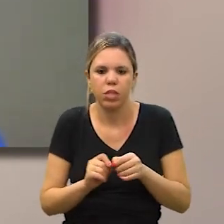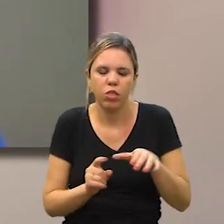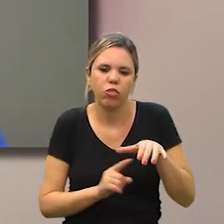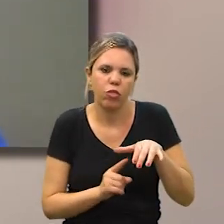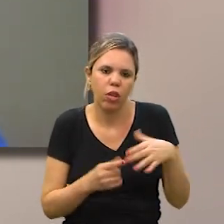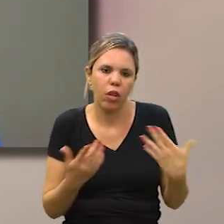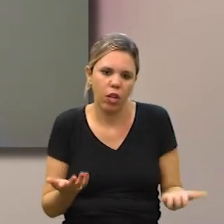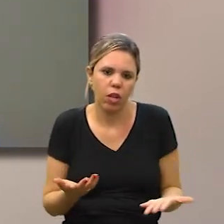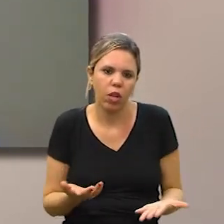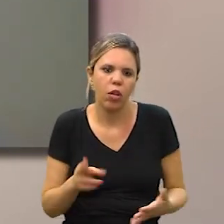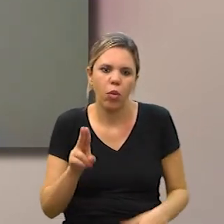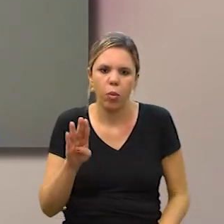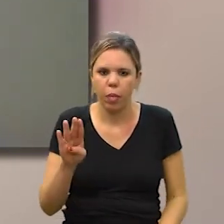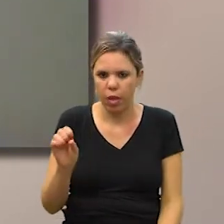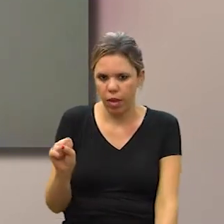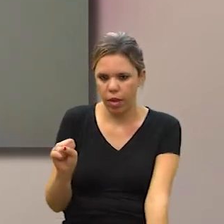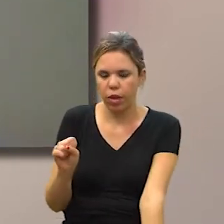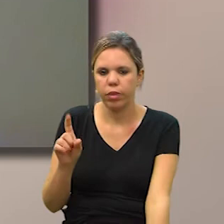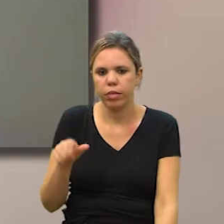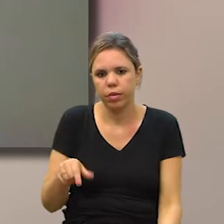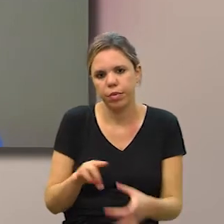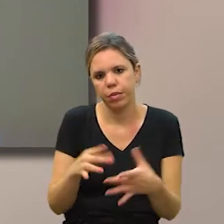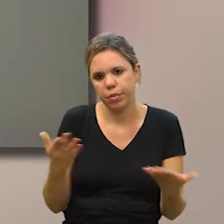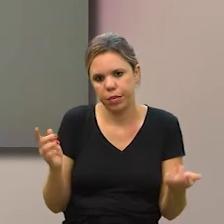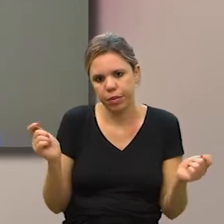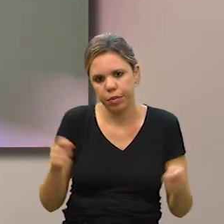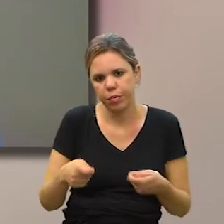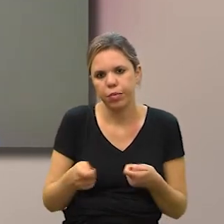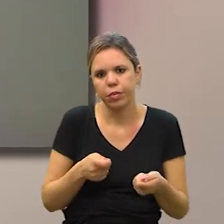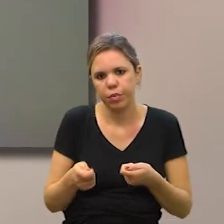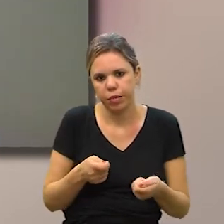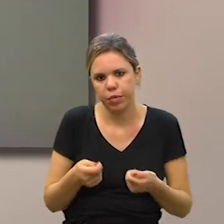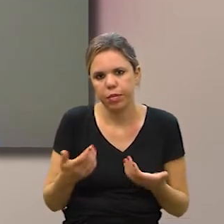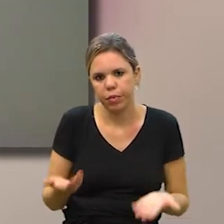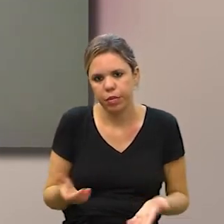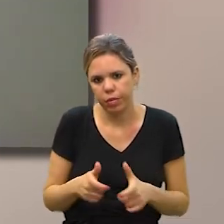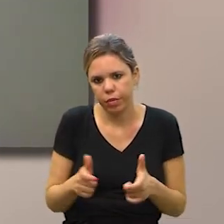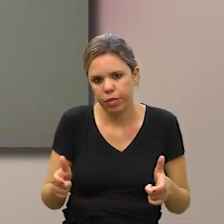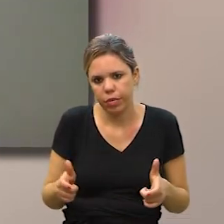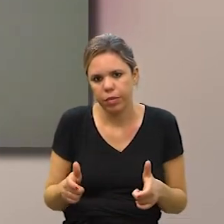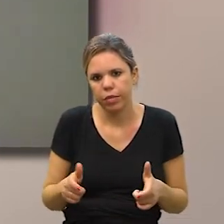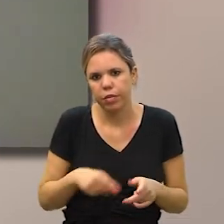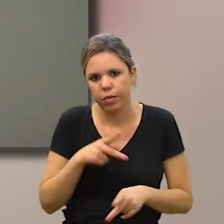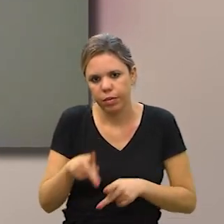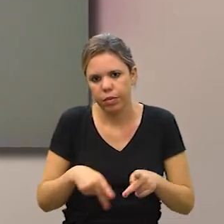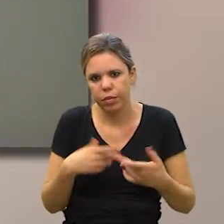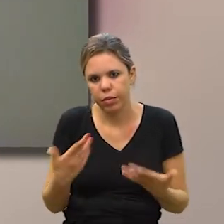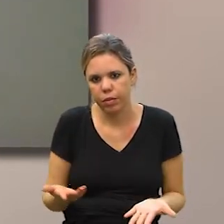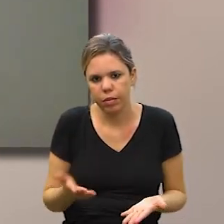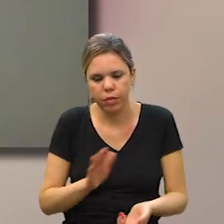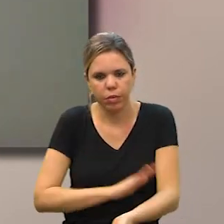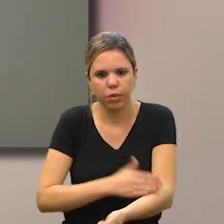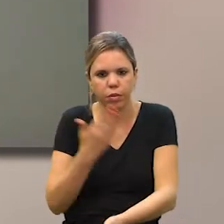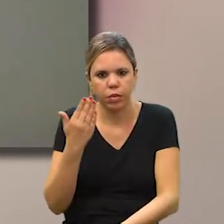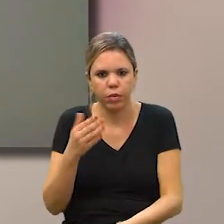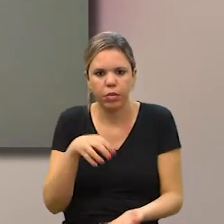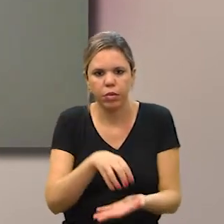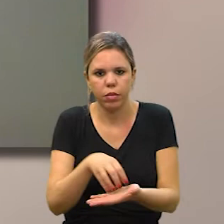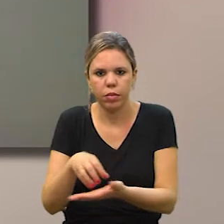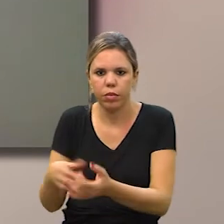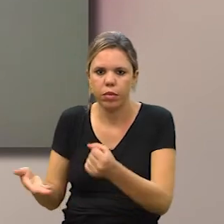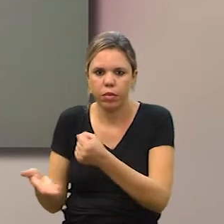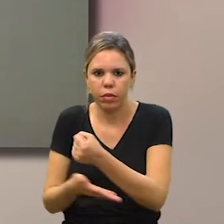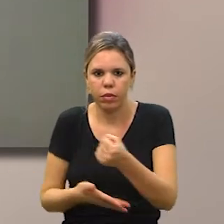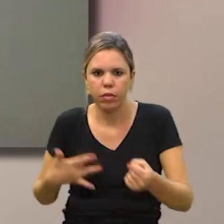cline e nas UBS são disponíveis e dá para controlar bem A grande maioria dos pacientes hipertensos nas